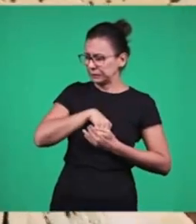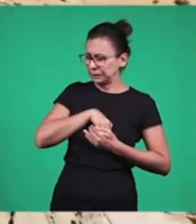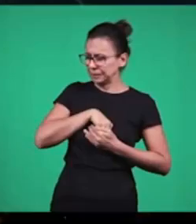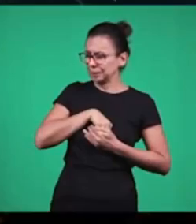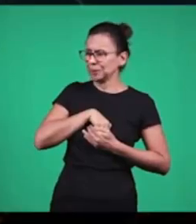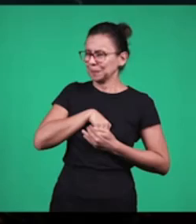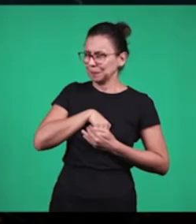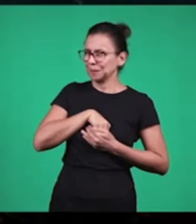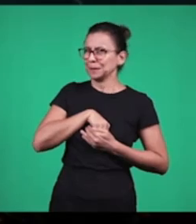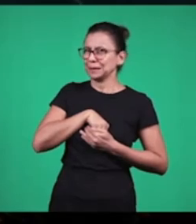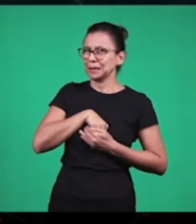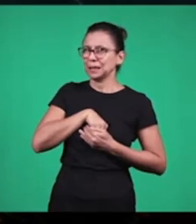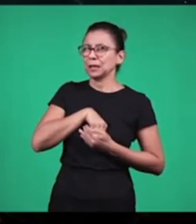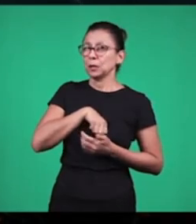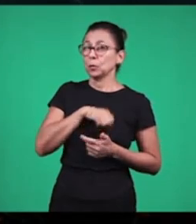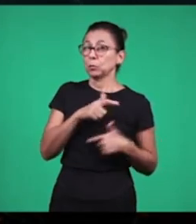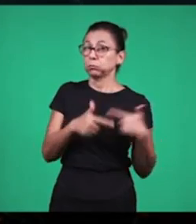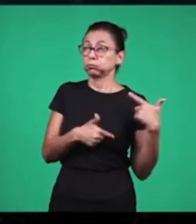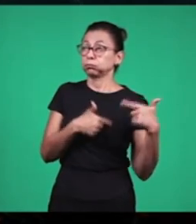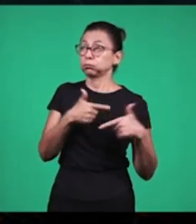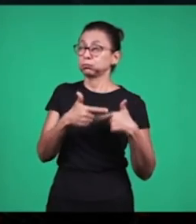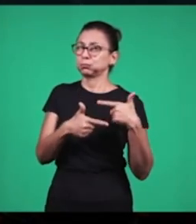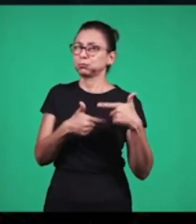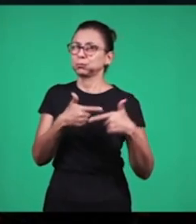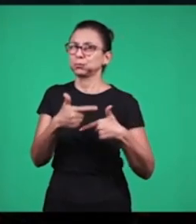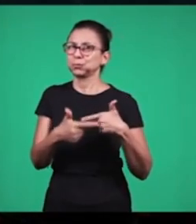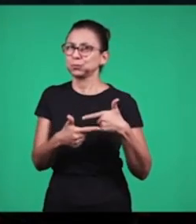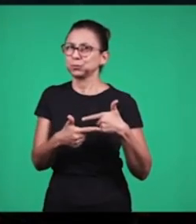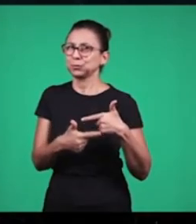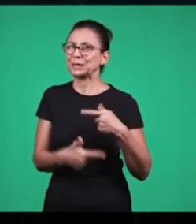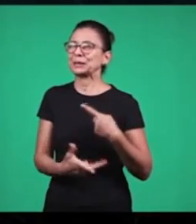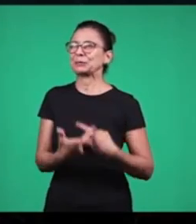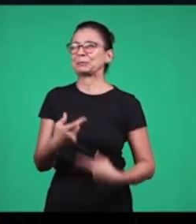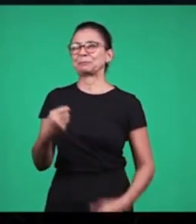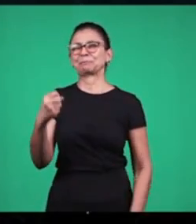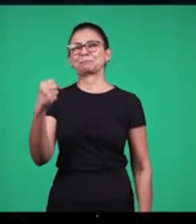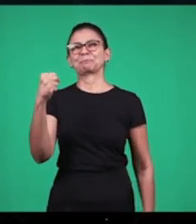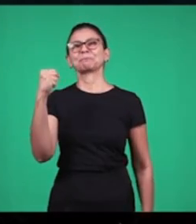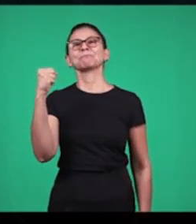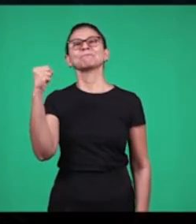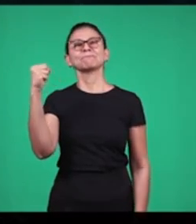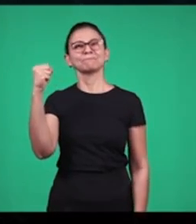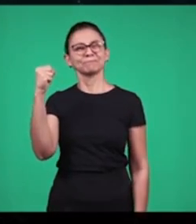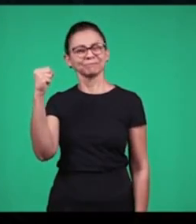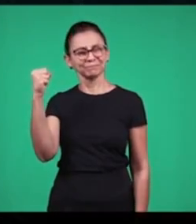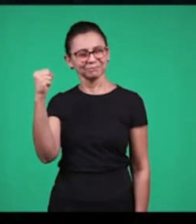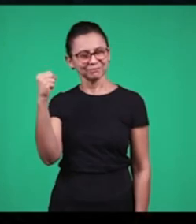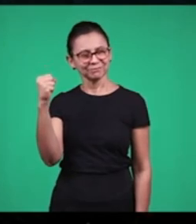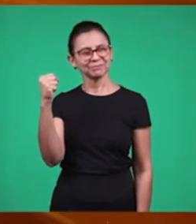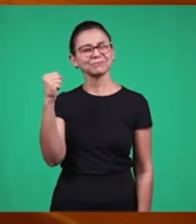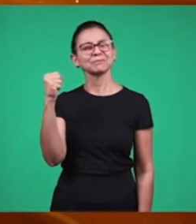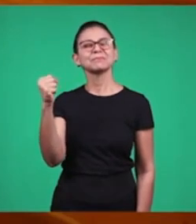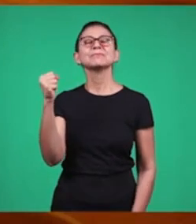e muitas lutas eu terei de vencer.